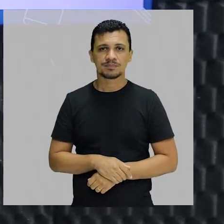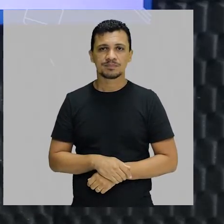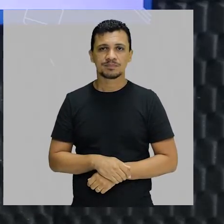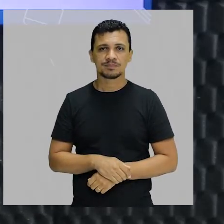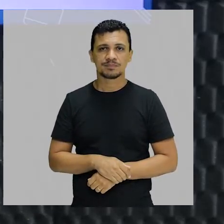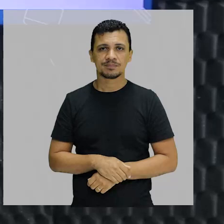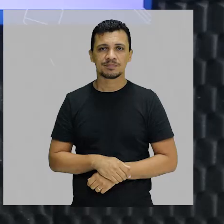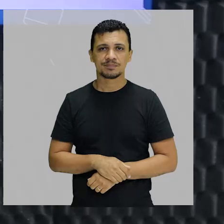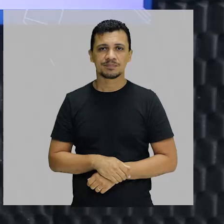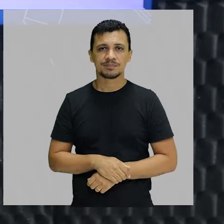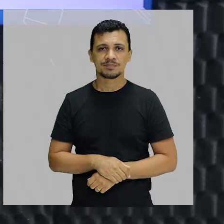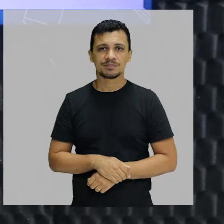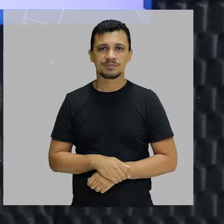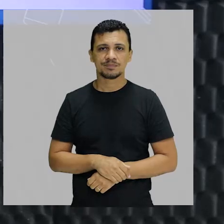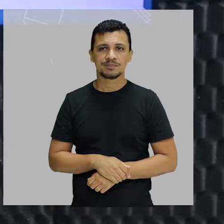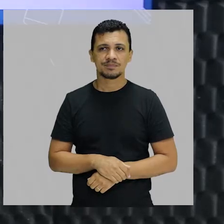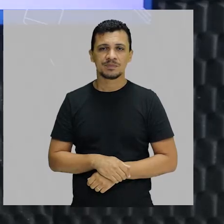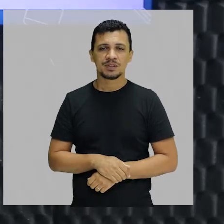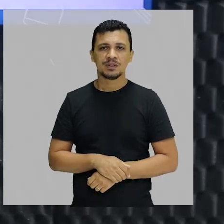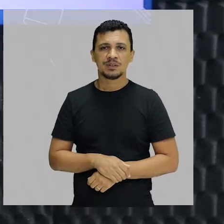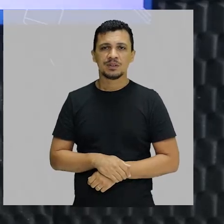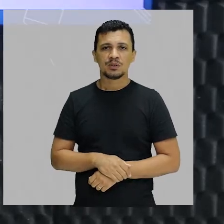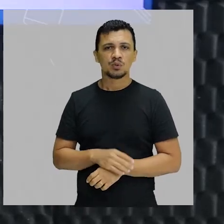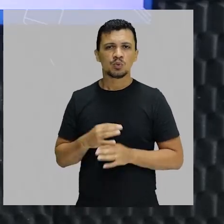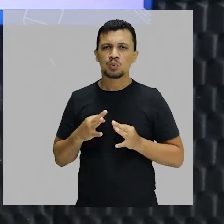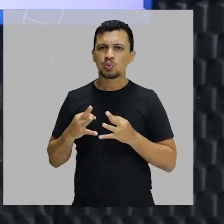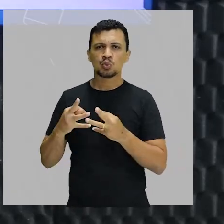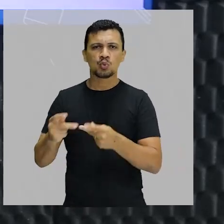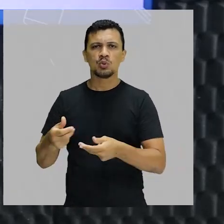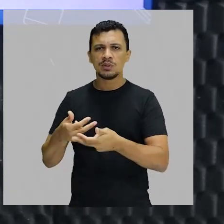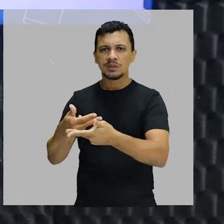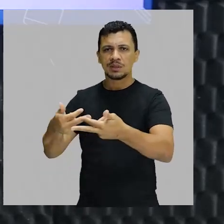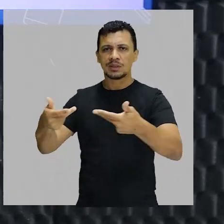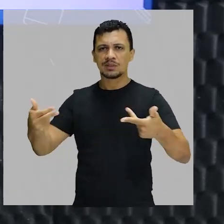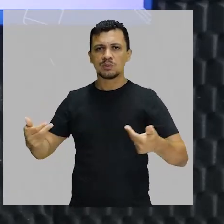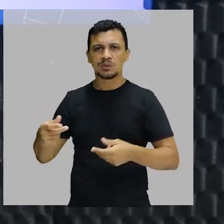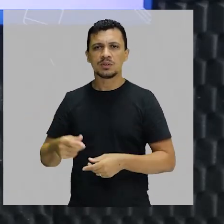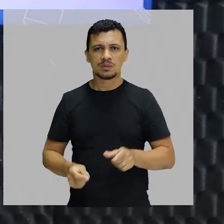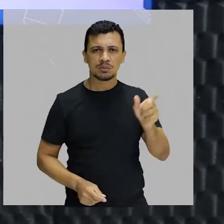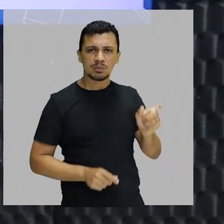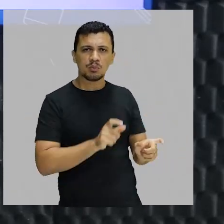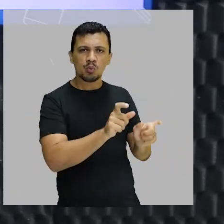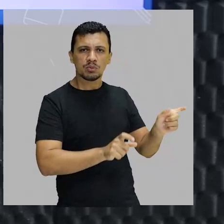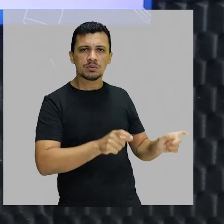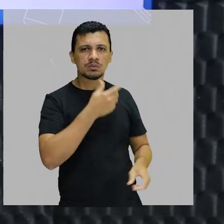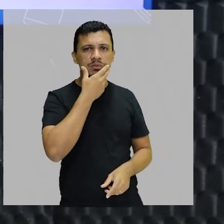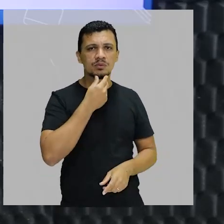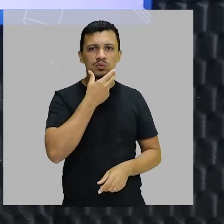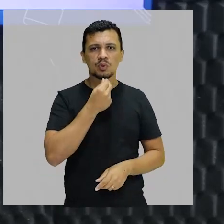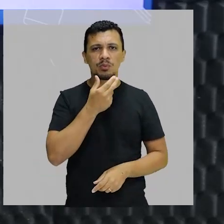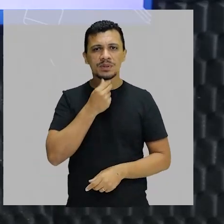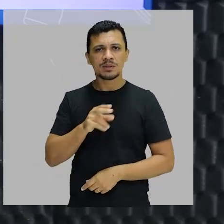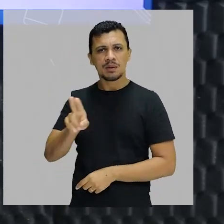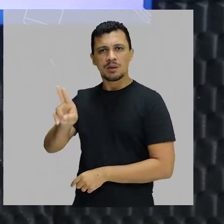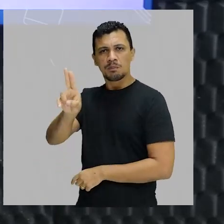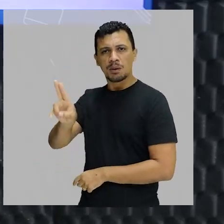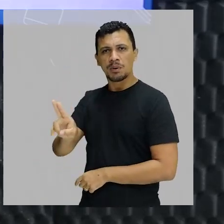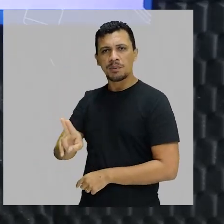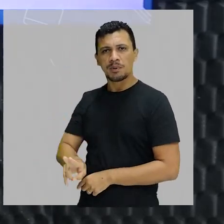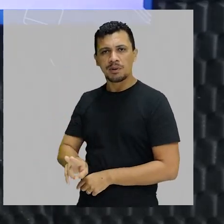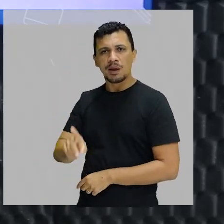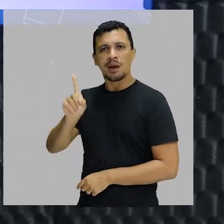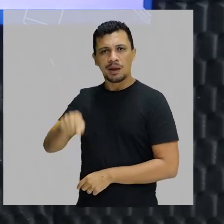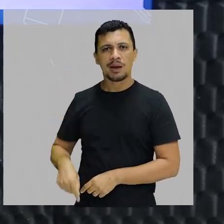los hombres. Então, nombradas, estão nomeadas pelos homens. Tudo que a gente nomeia é